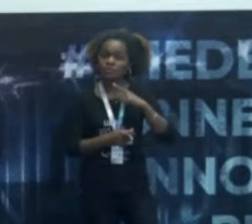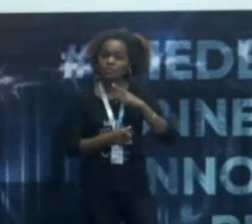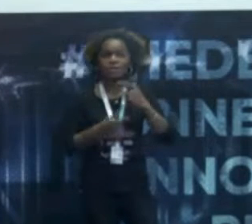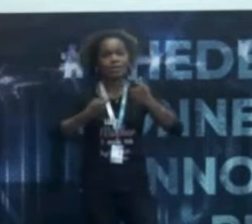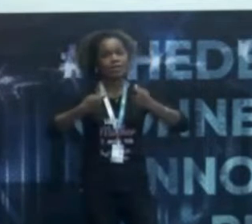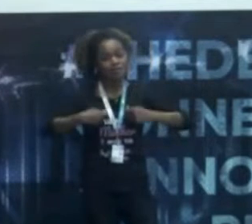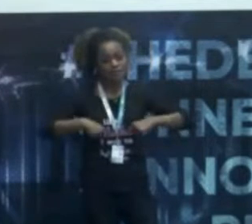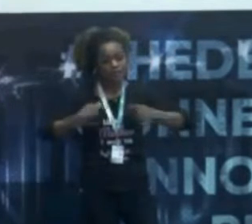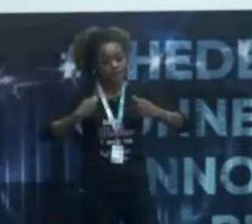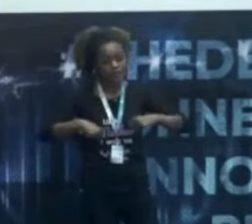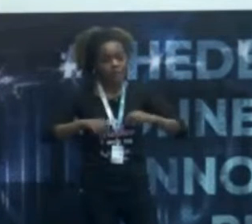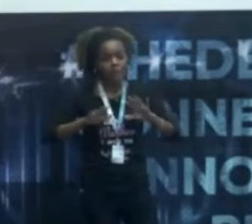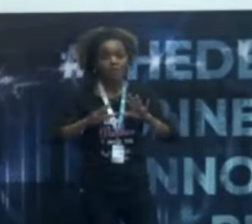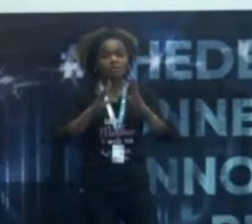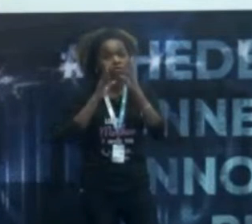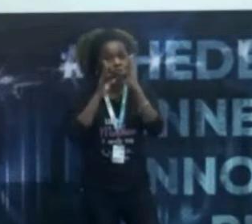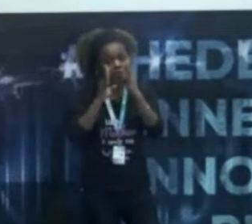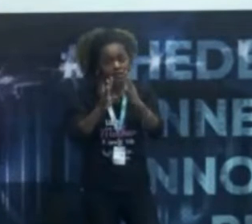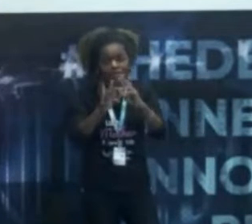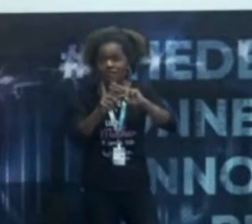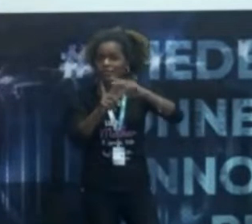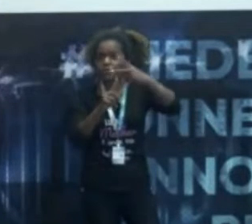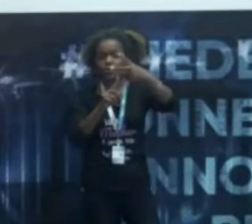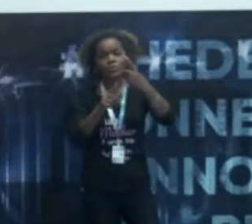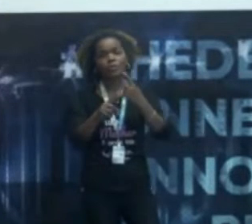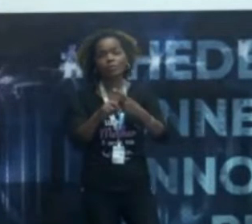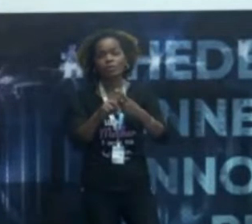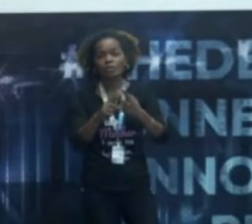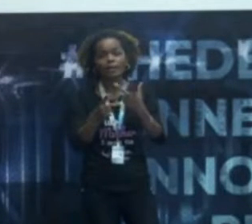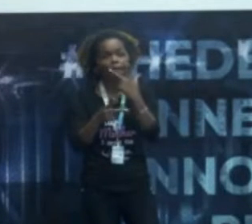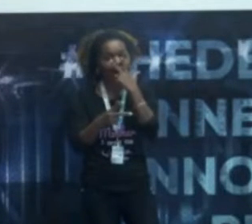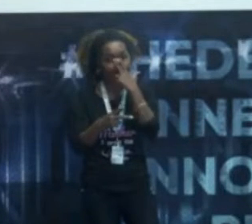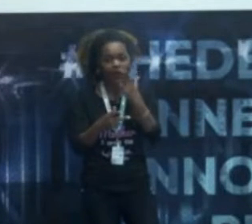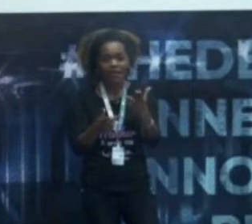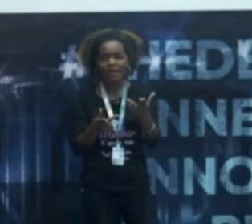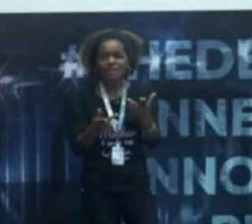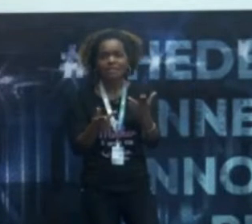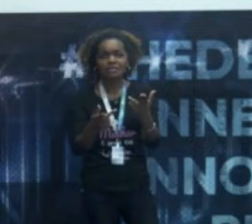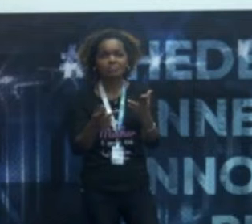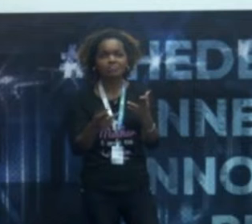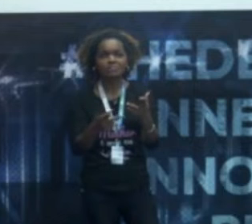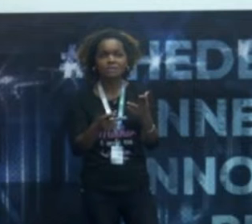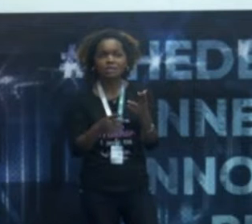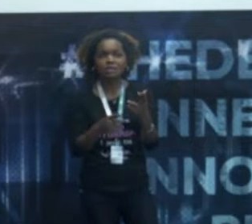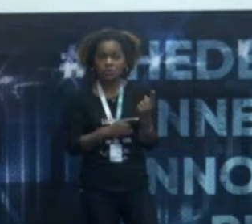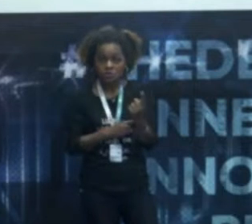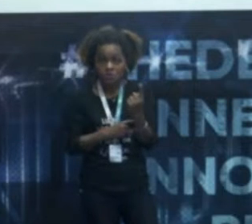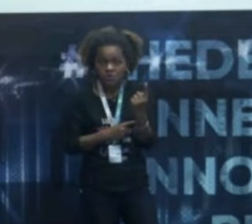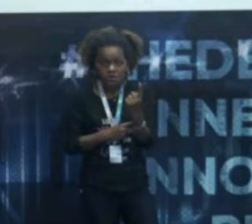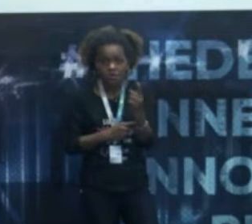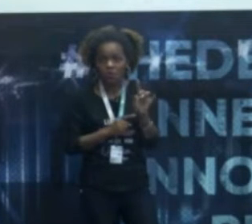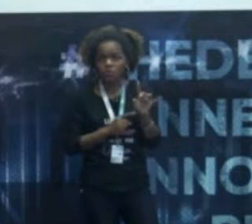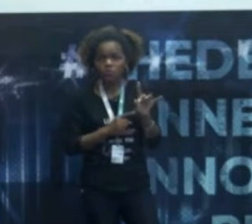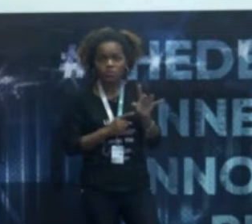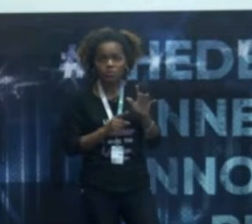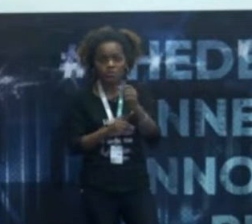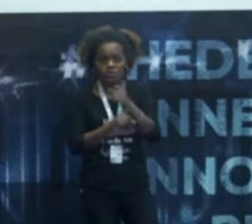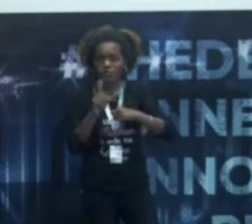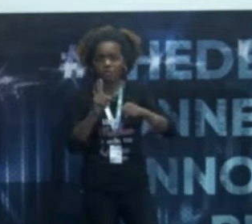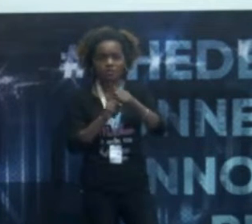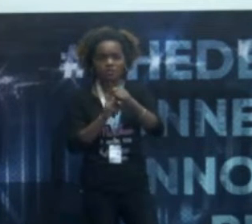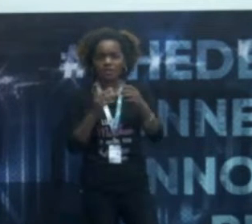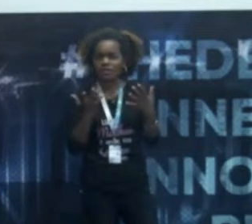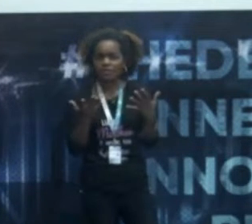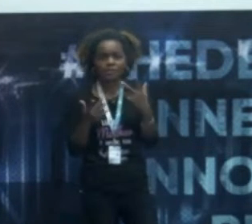de uma atenção, porque ela, de forma autônoma, esse segmento, esse problema social não conseguiu se